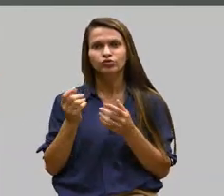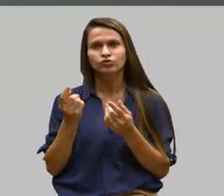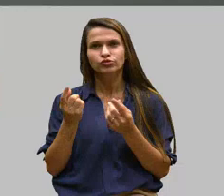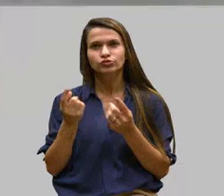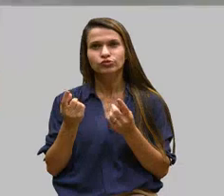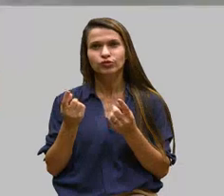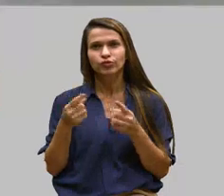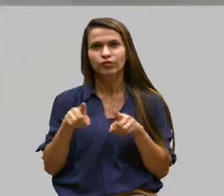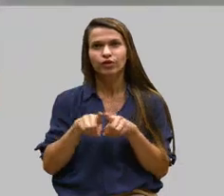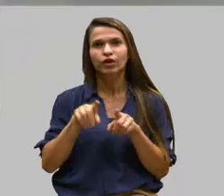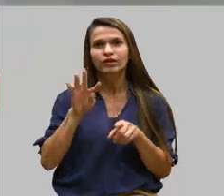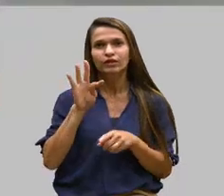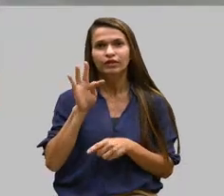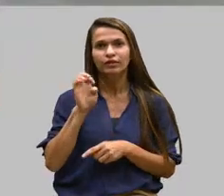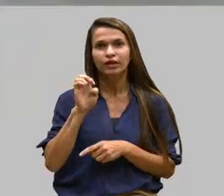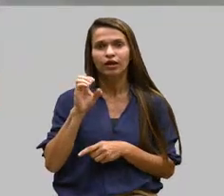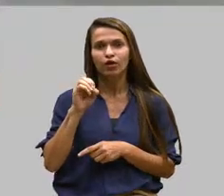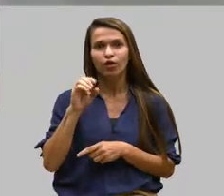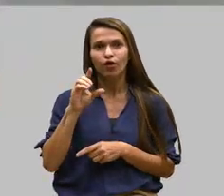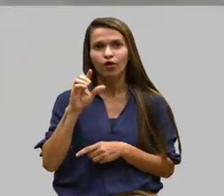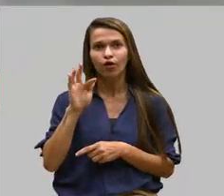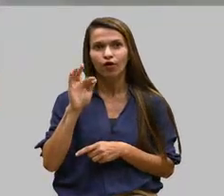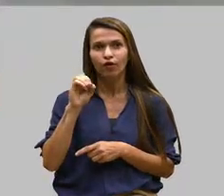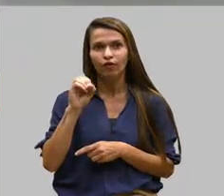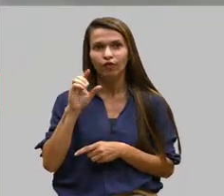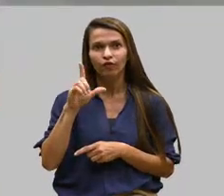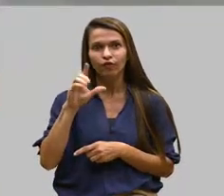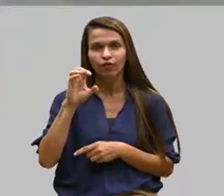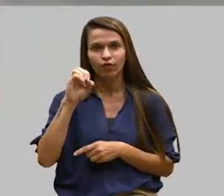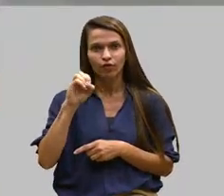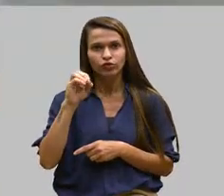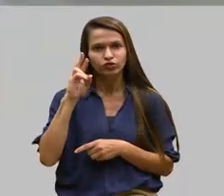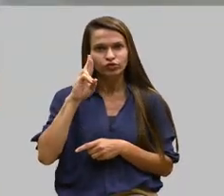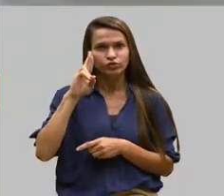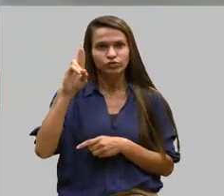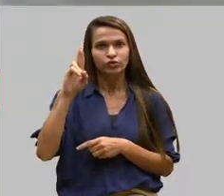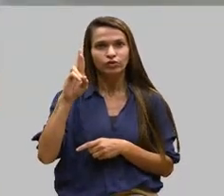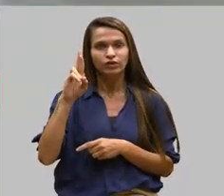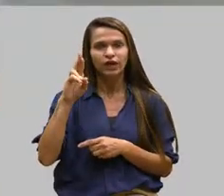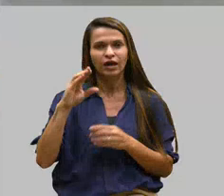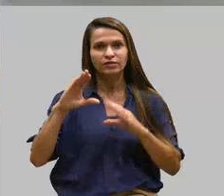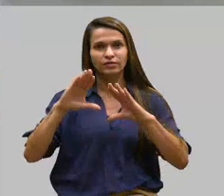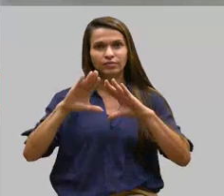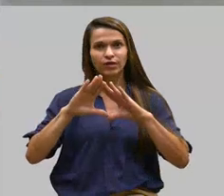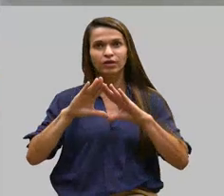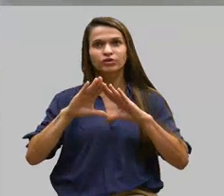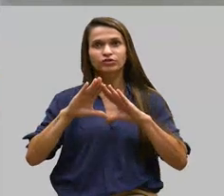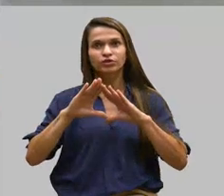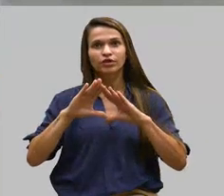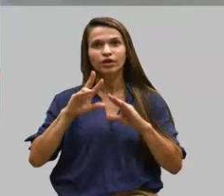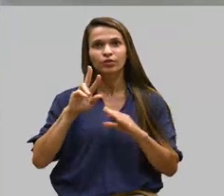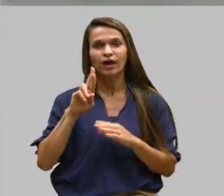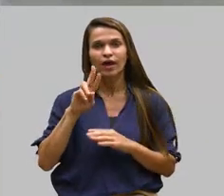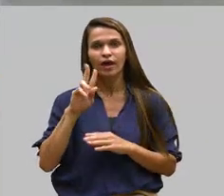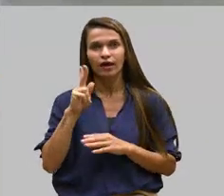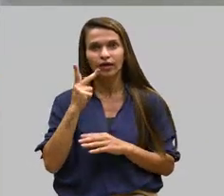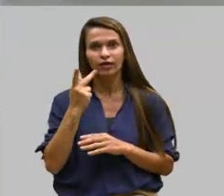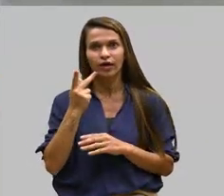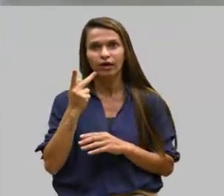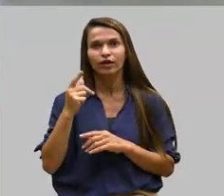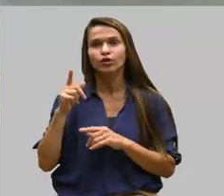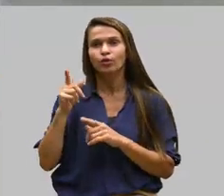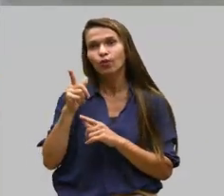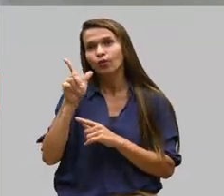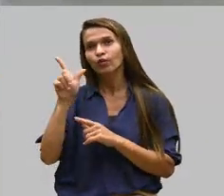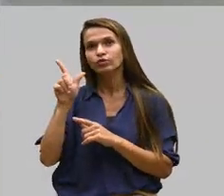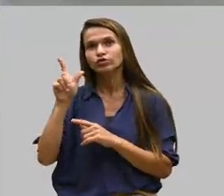Pinto Neto diretor de Recursos Humanos da Assembleia e ela o Messias Marques Júnior diretor de planejamento